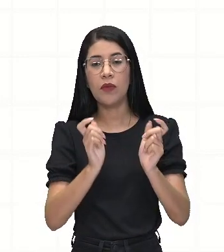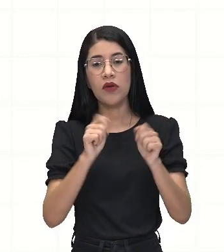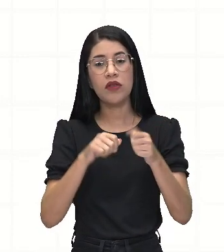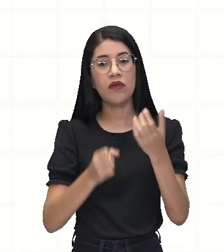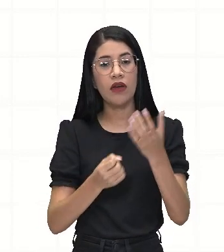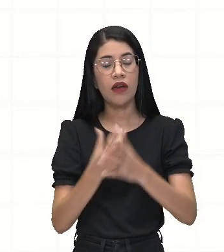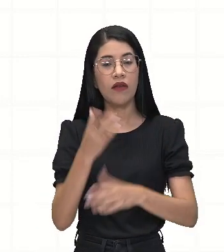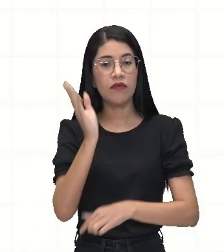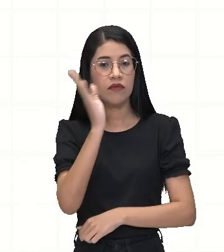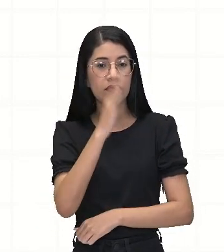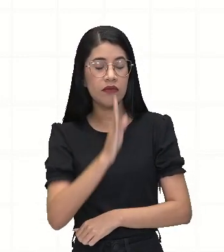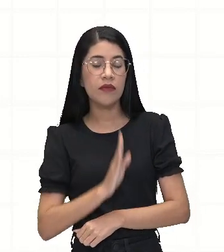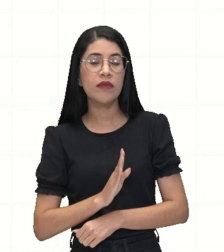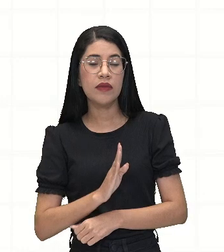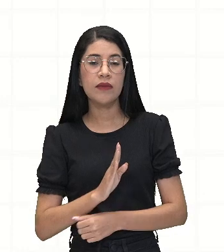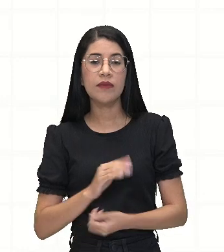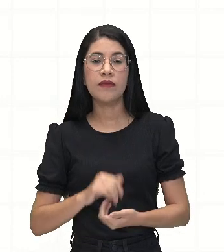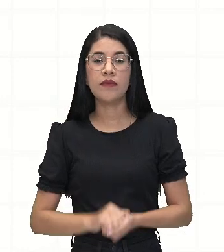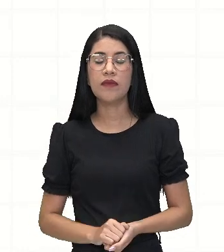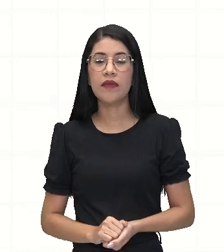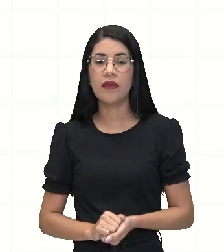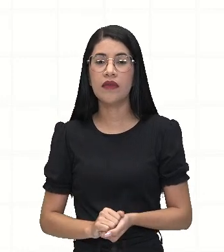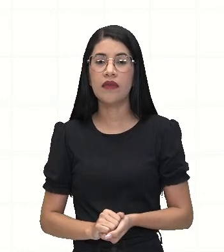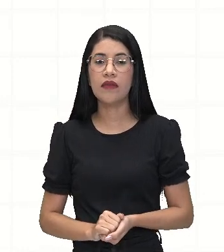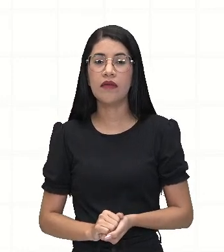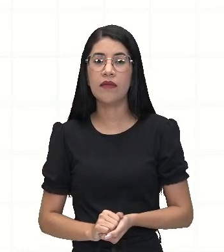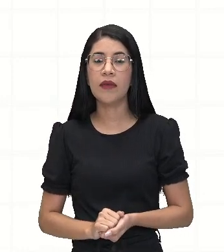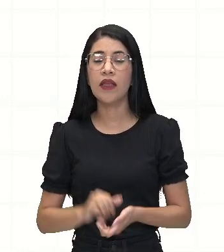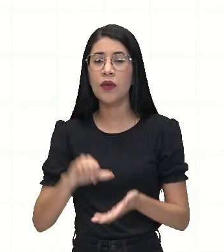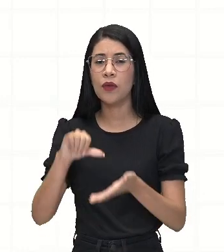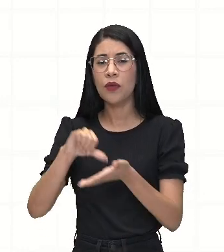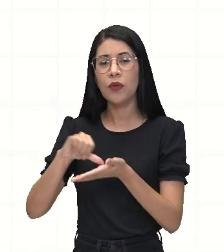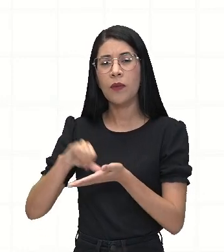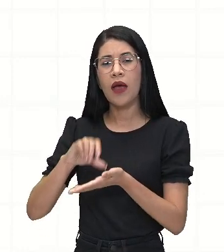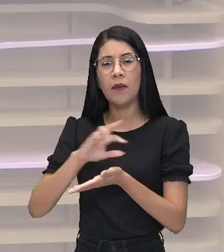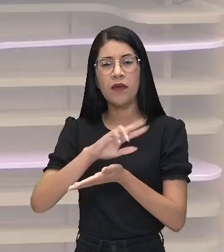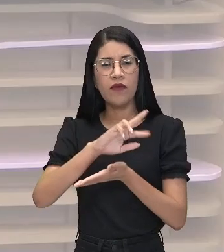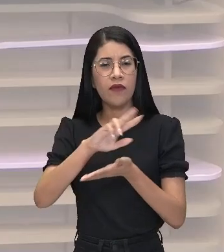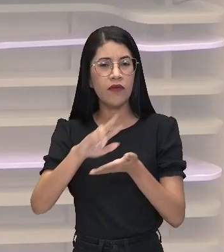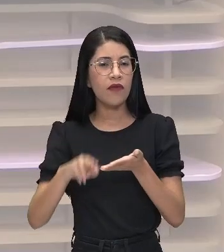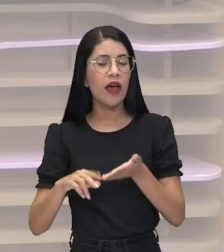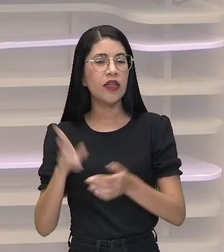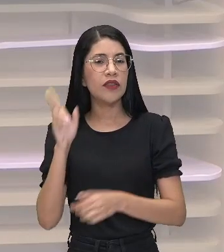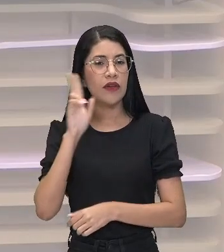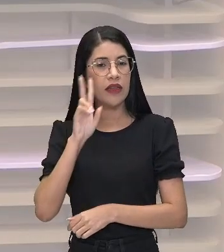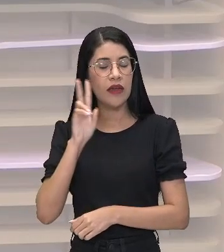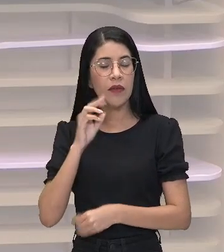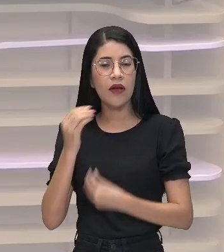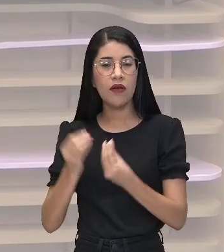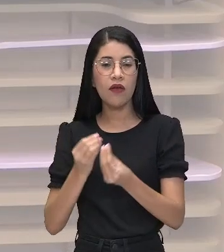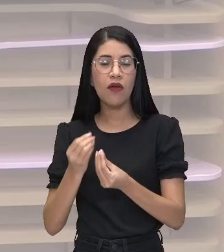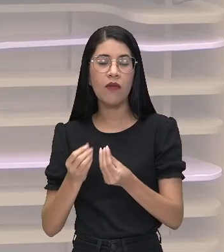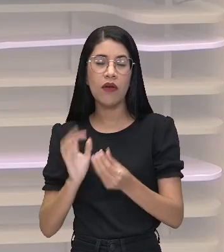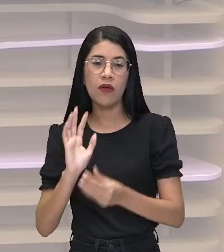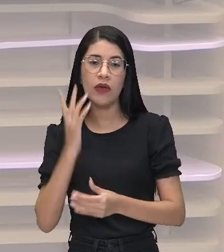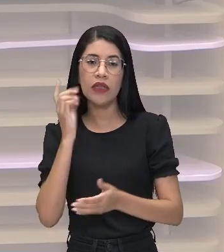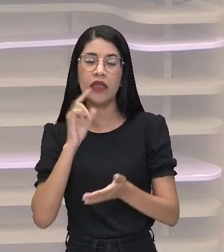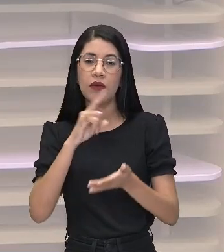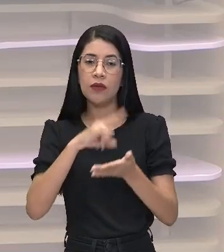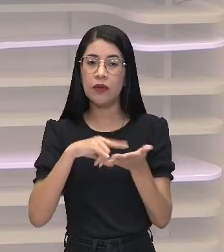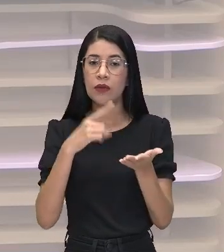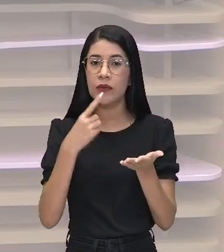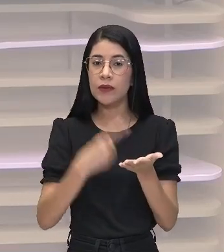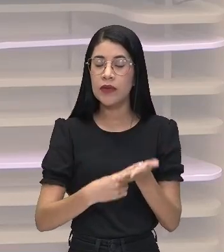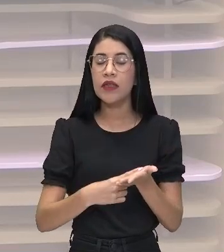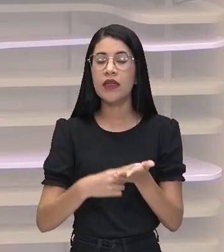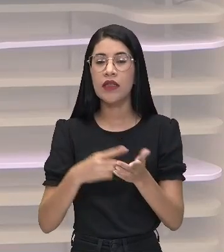o Brasil, onde a gente vai verificar aí os mapinhas, relembrando um pouco dos tratados que